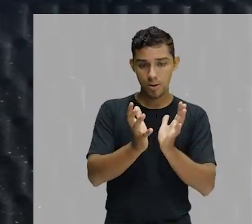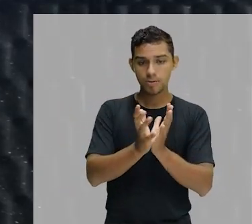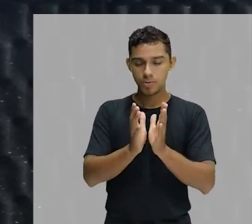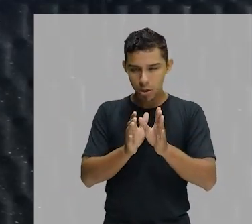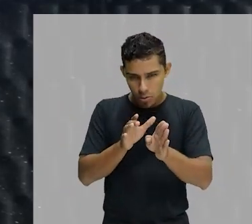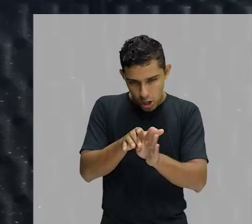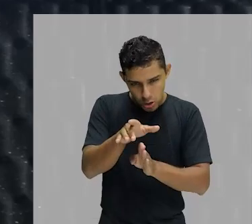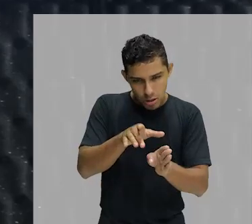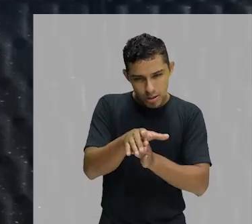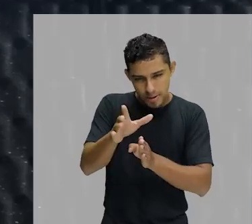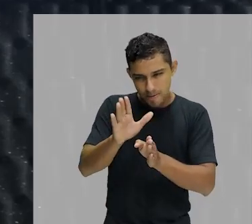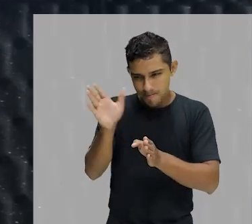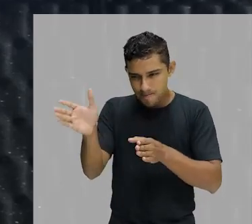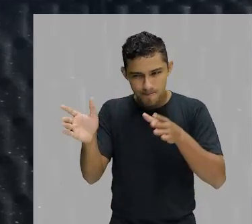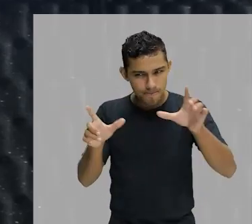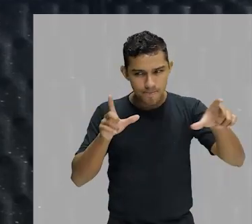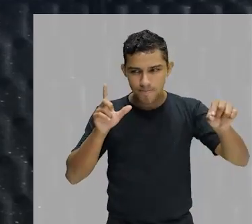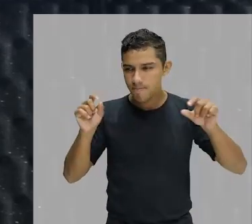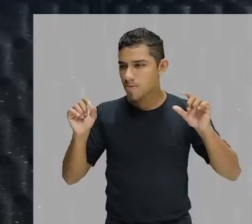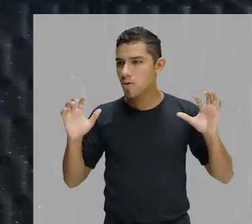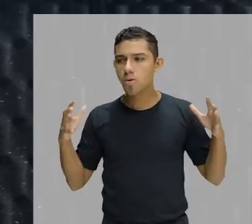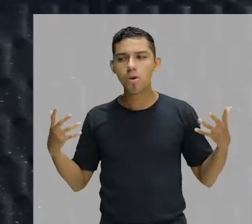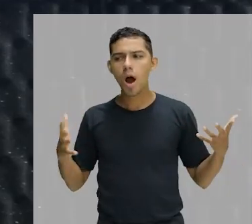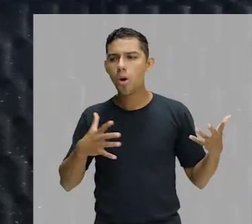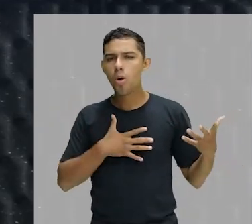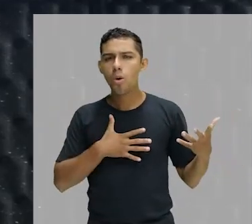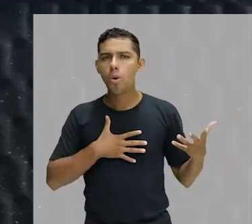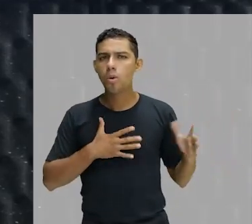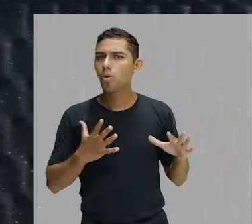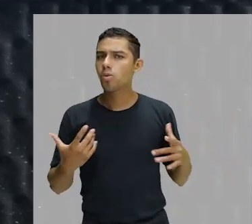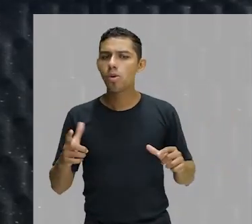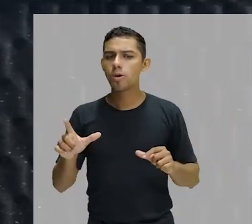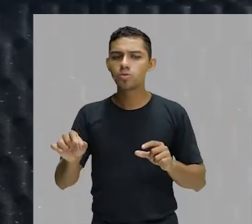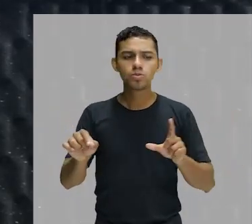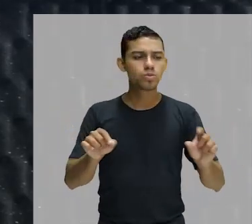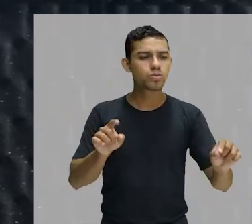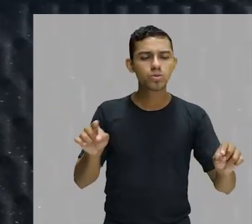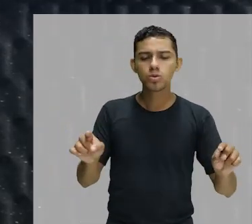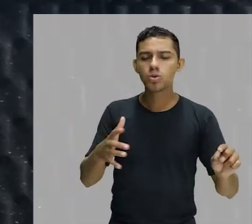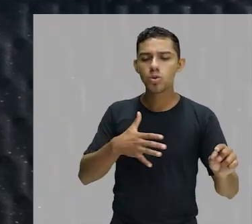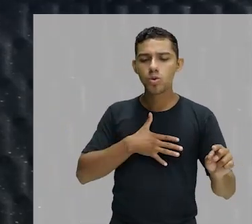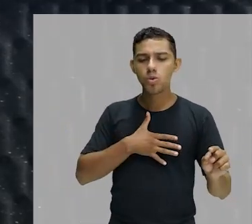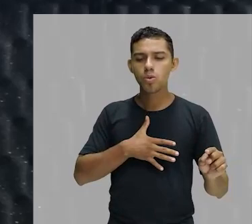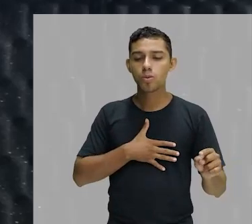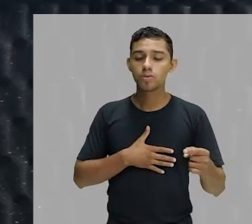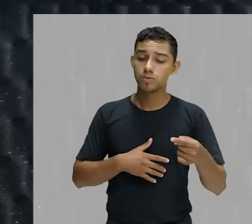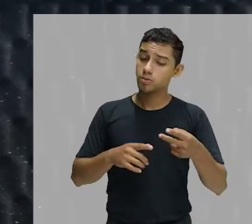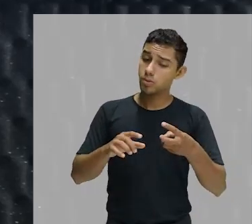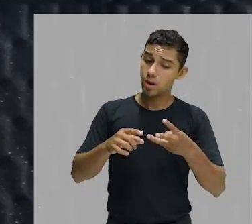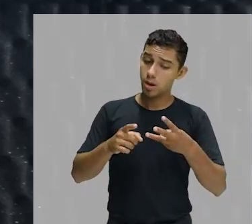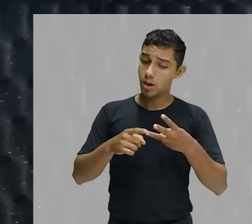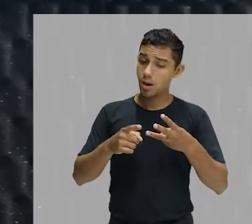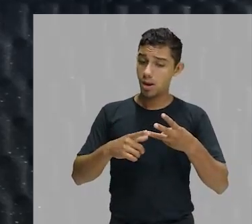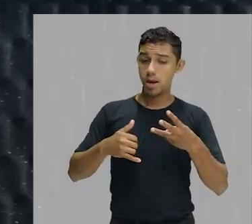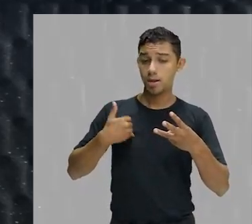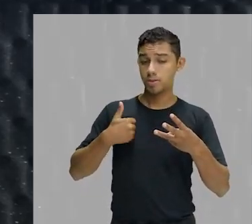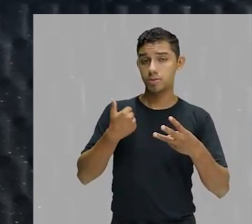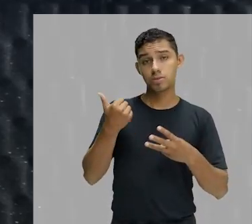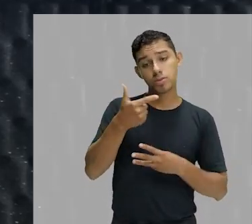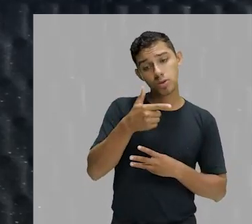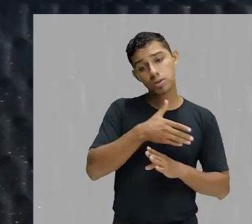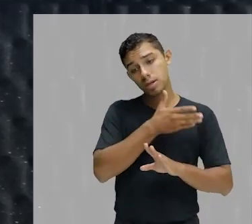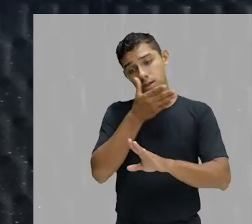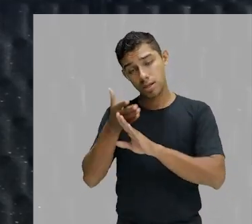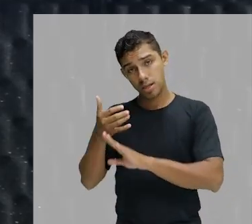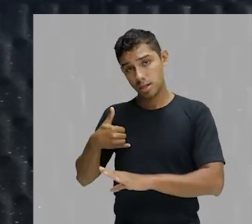desportiva. O indivíduo ele começa ali, a criança já começa ali a ter um gostinho por determinada modalidade. E na